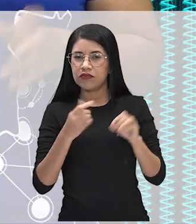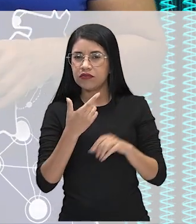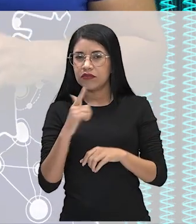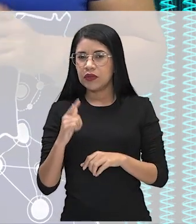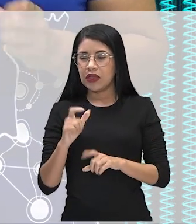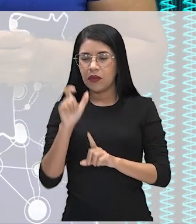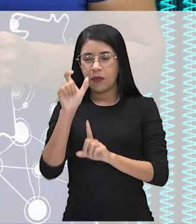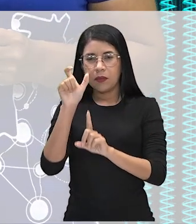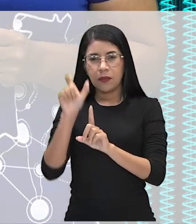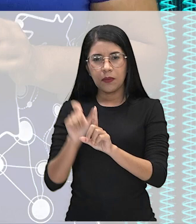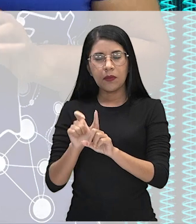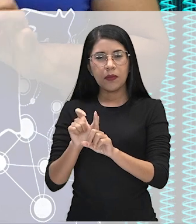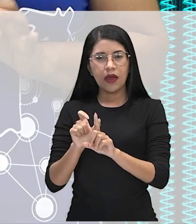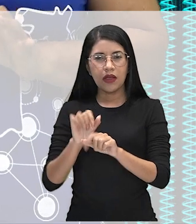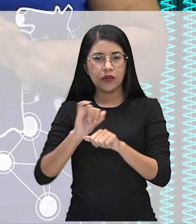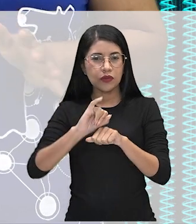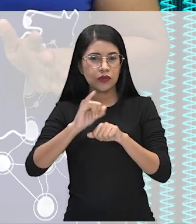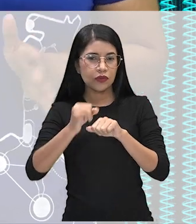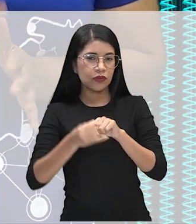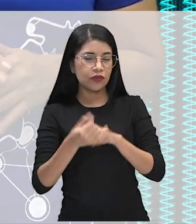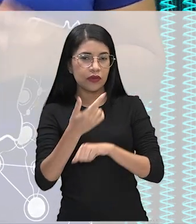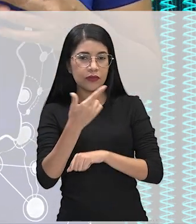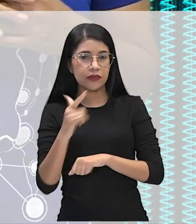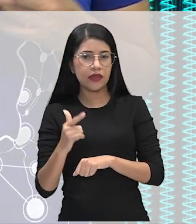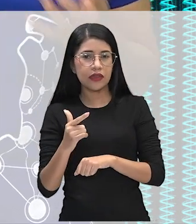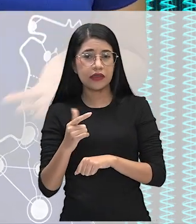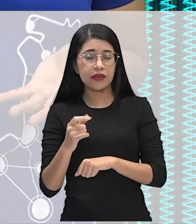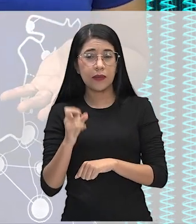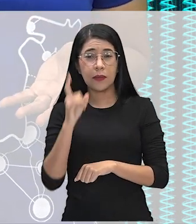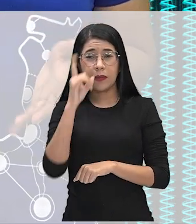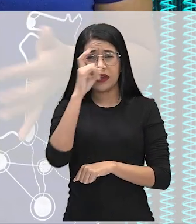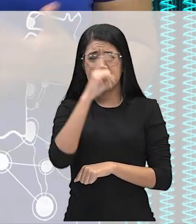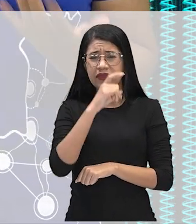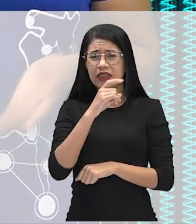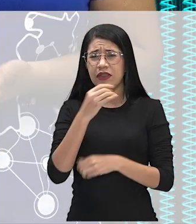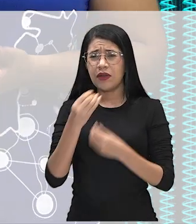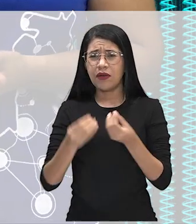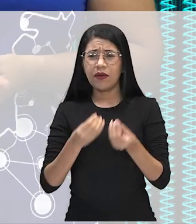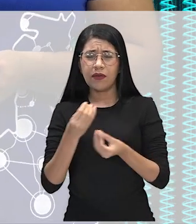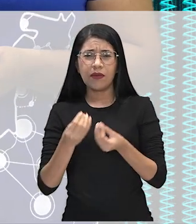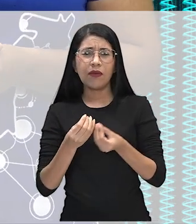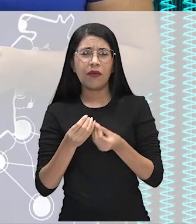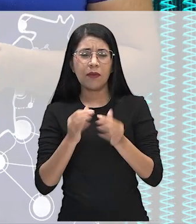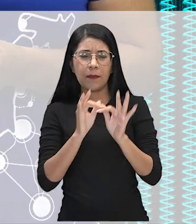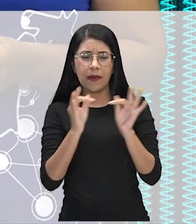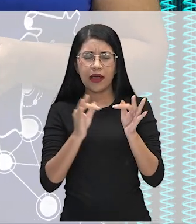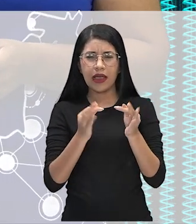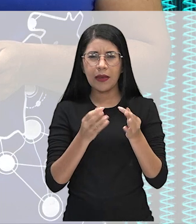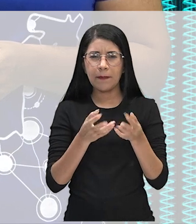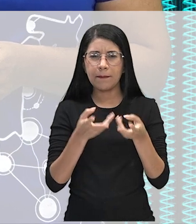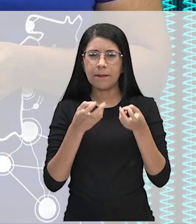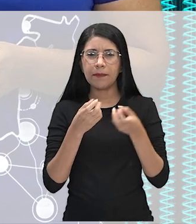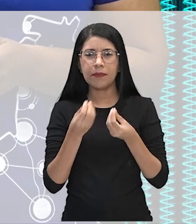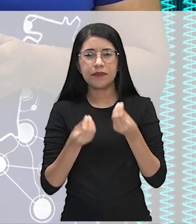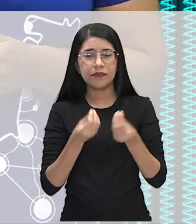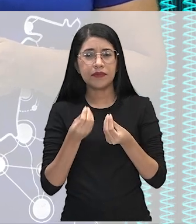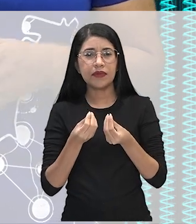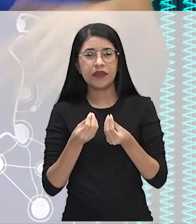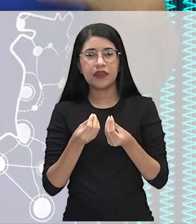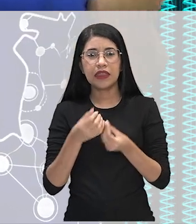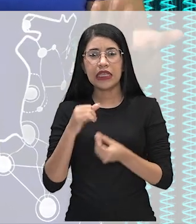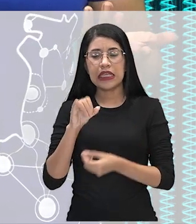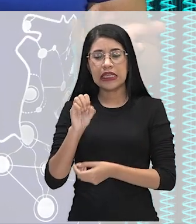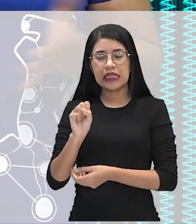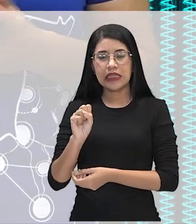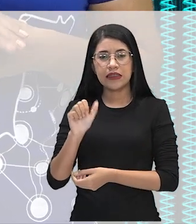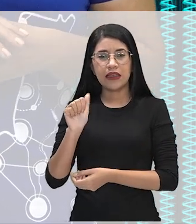ali um pronome funcionando. Então fica difícil, ficaria terrível se não existissem os pronomes, porque is a student é um